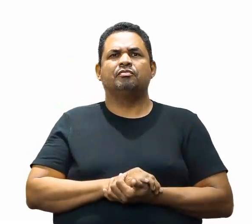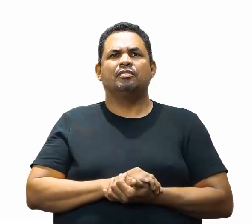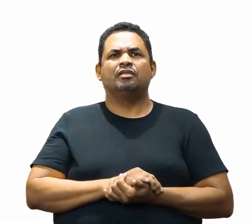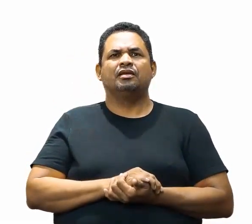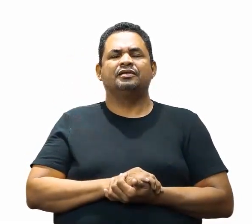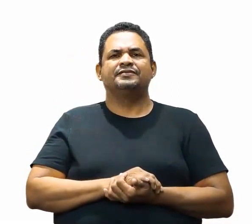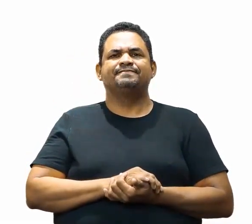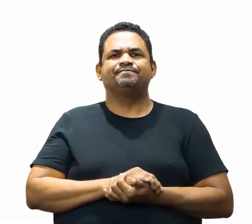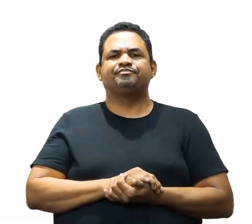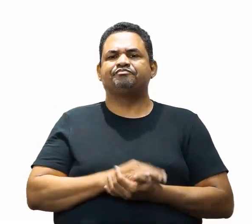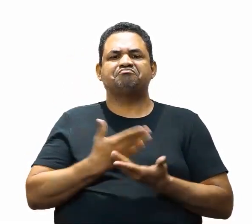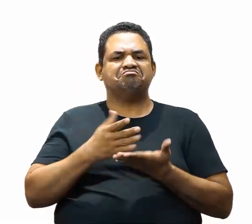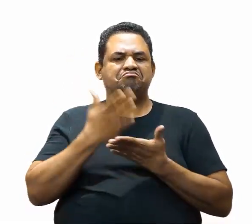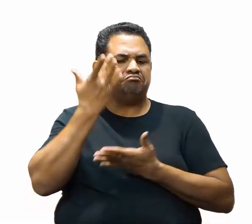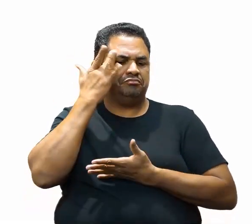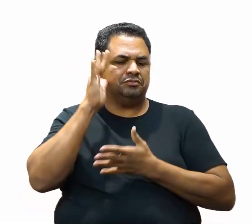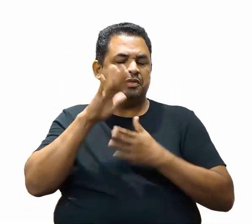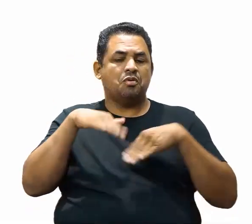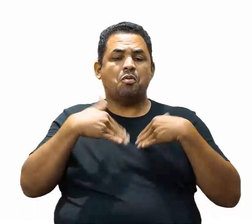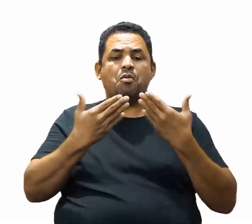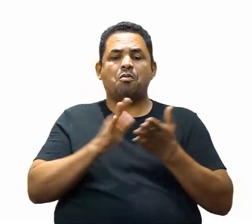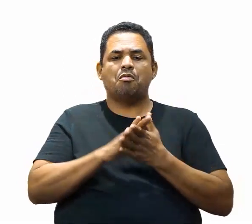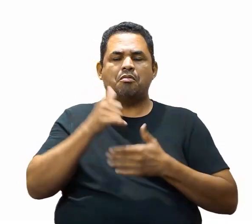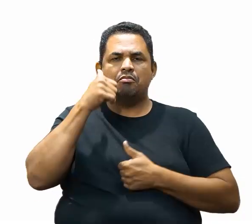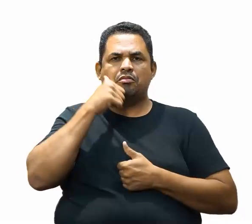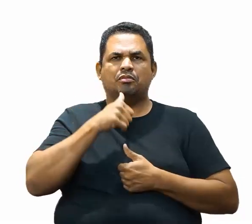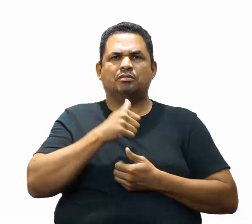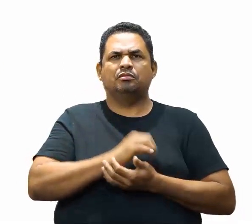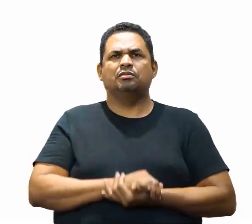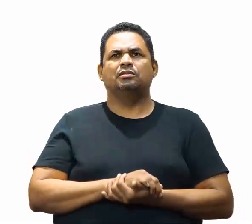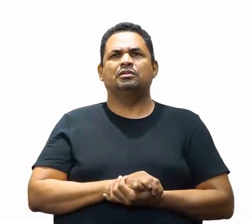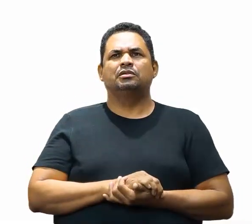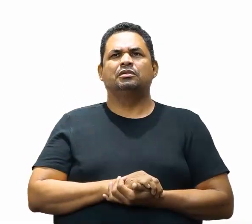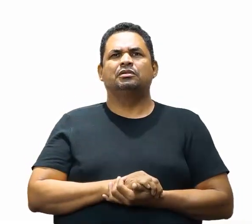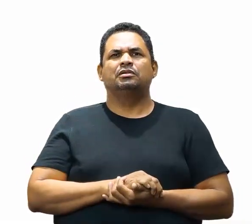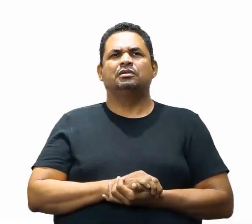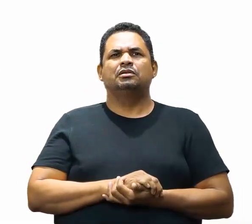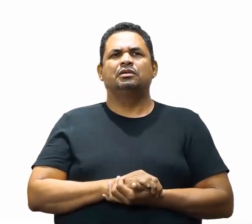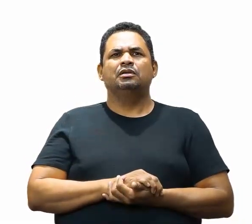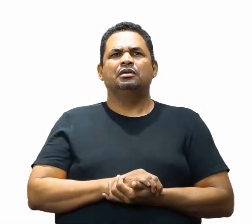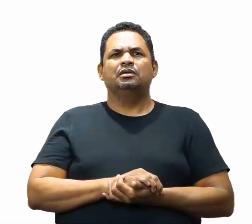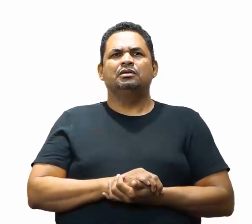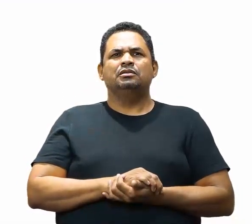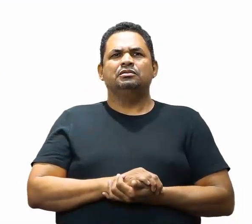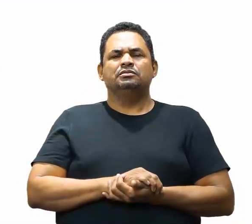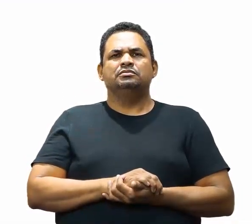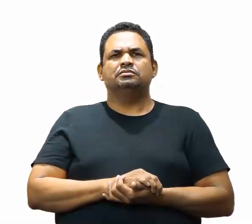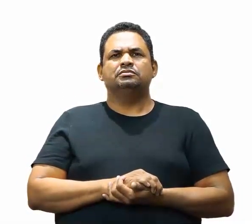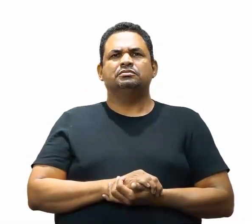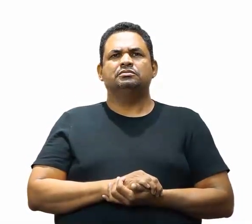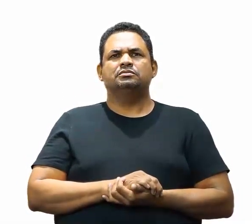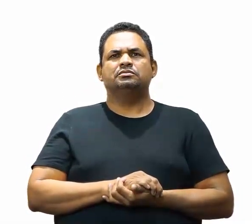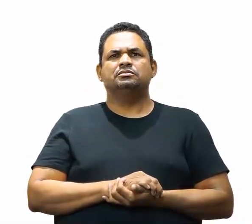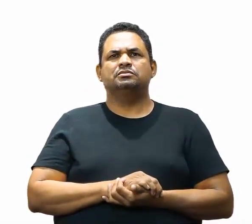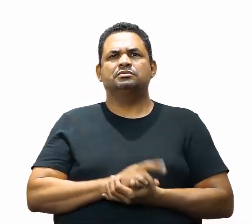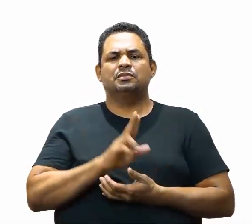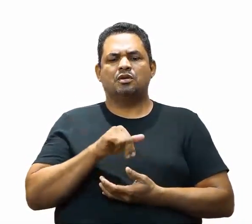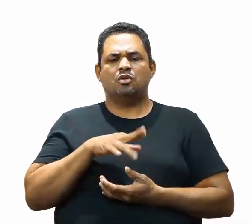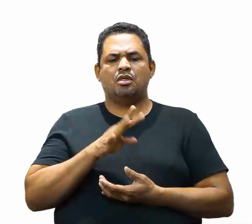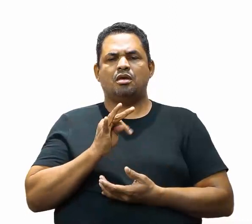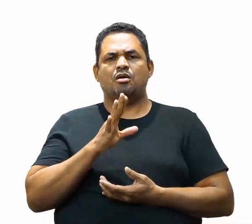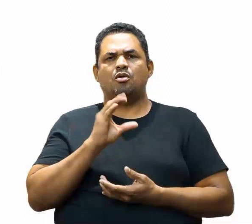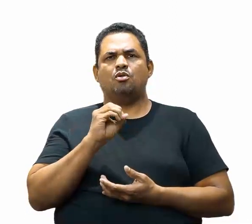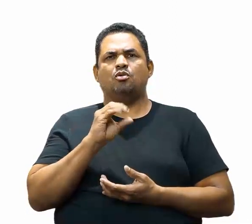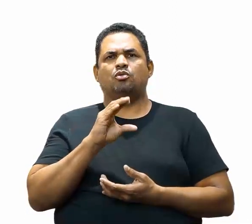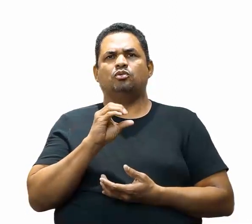ou indeterminada por mim. Isso mesmo. E o artículo neutro, que é o que nós não temos